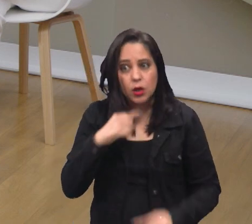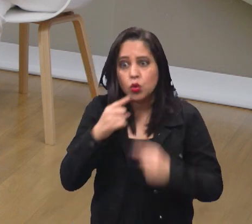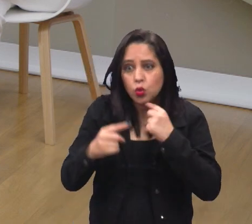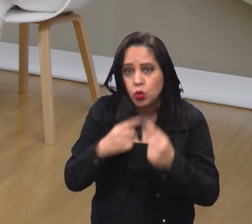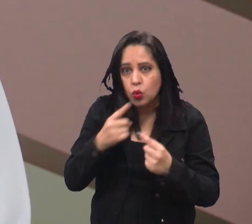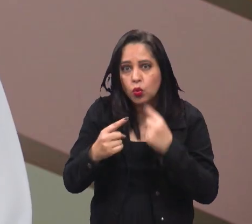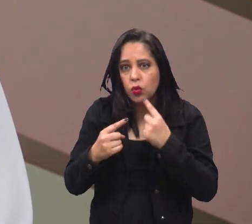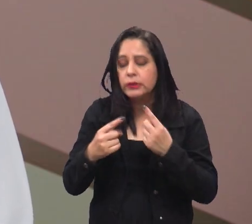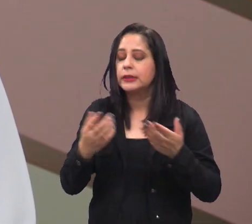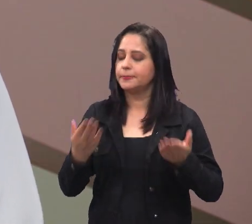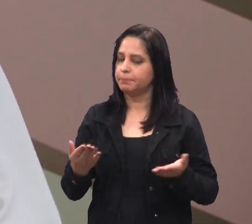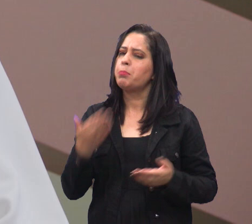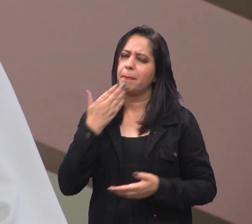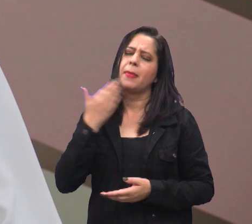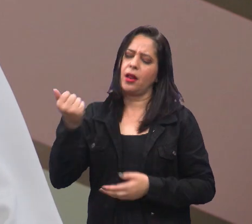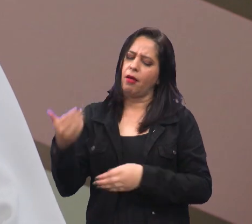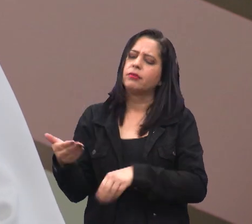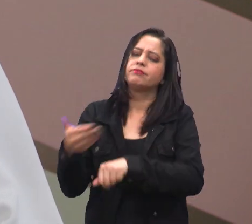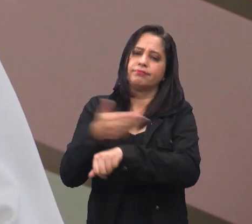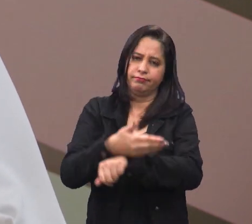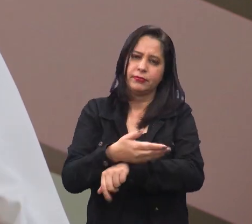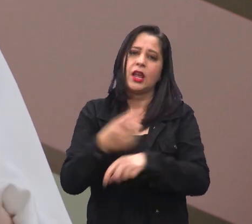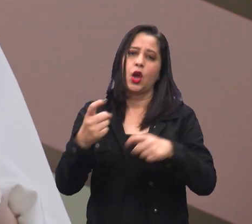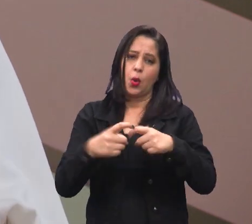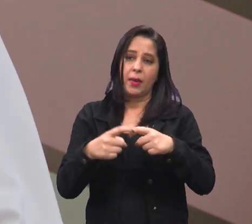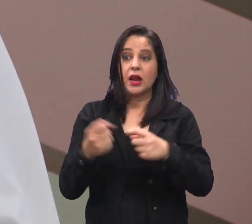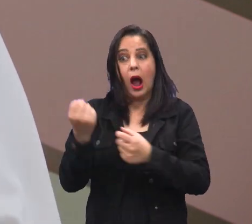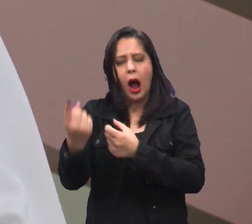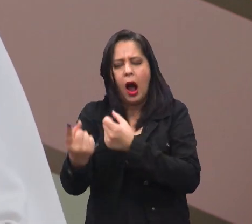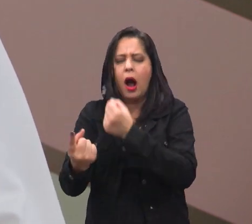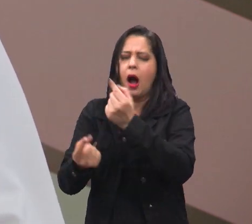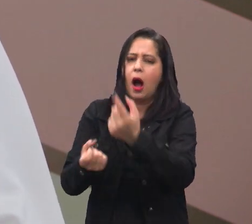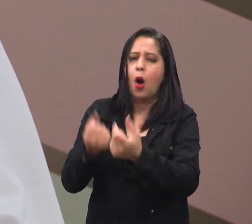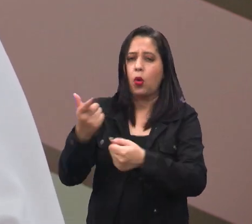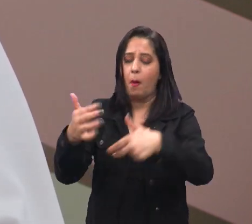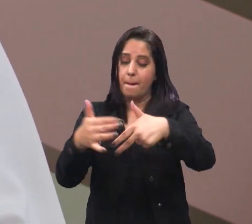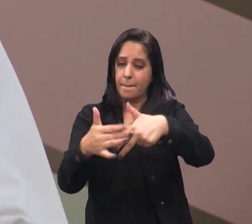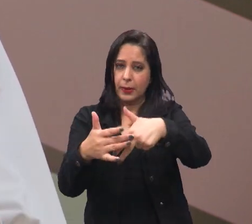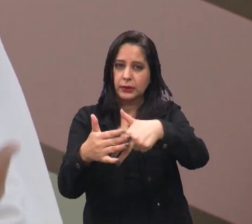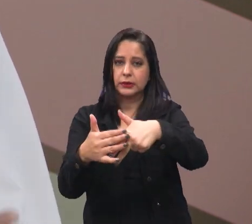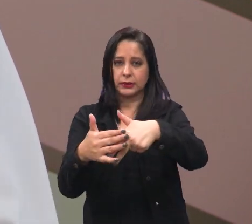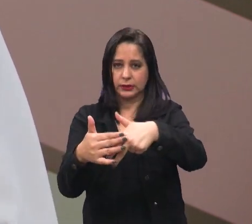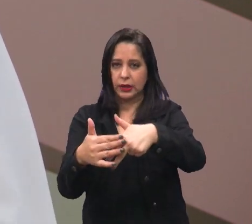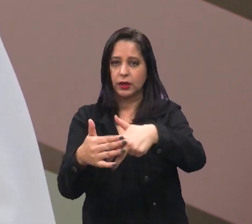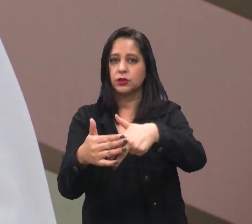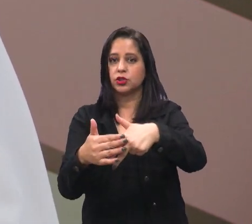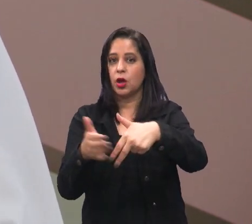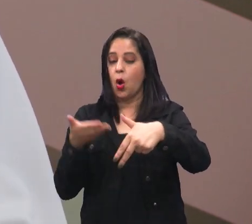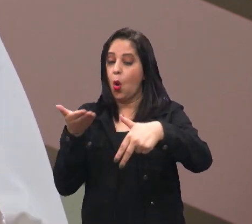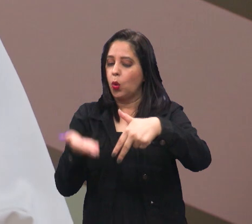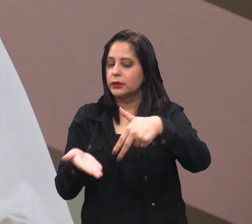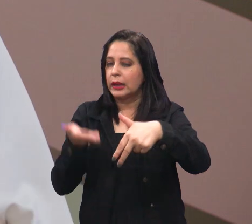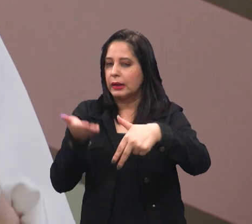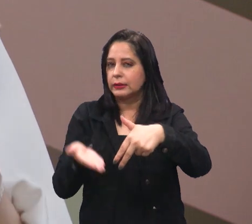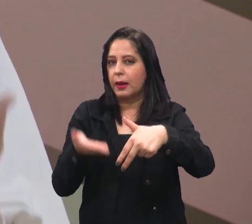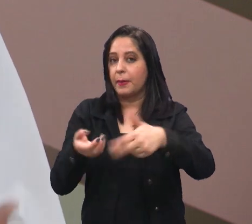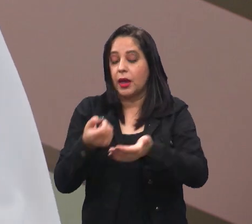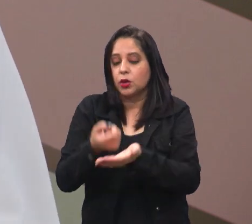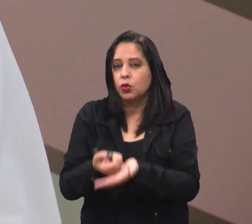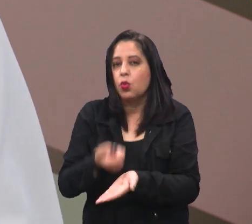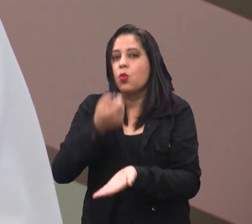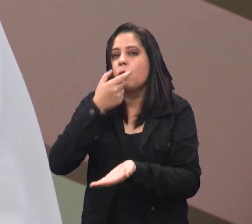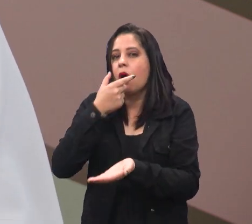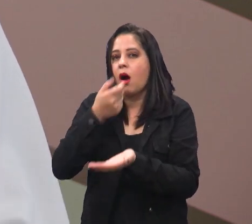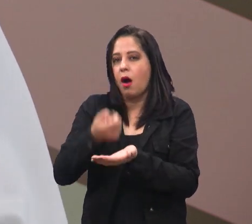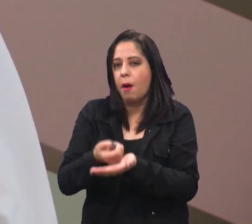qualquer suplementação é importante. Alguns pacientes precisam, na maioria das vezes, o tratamento é por via oral, é suplementação de